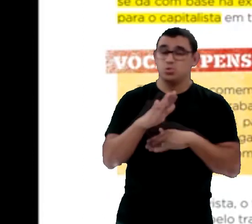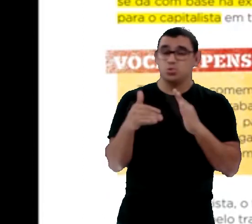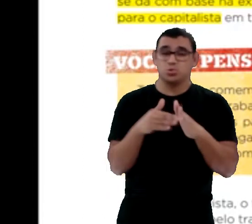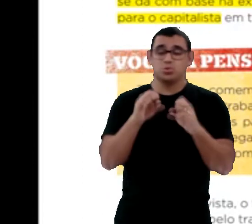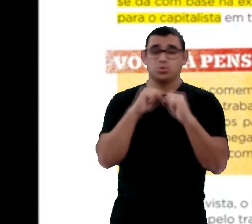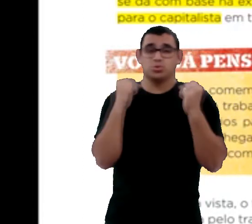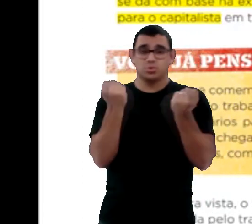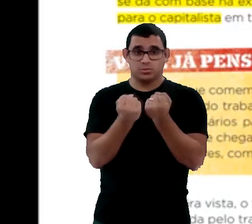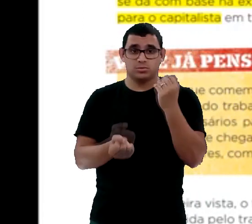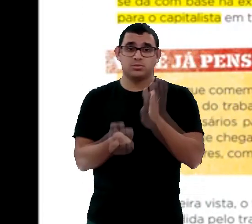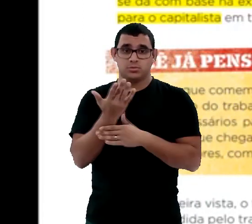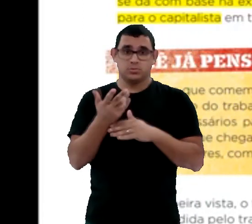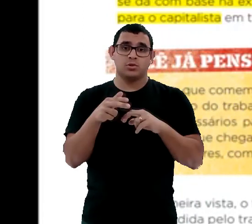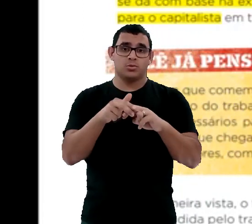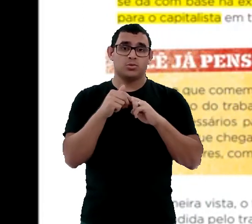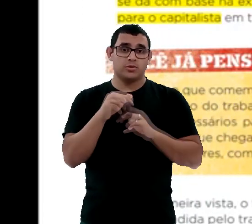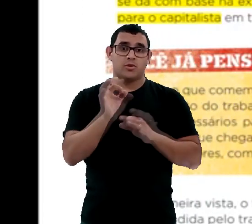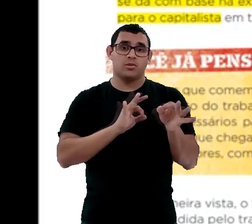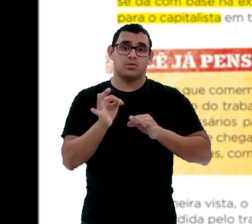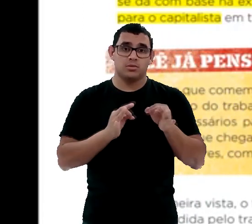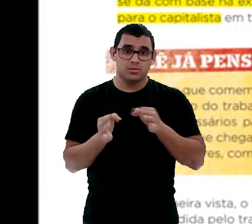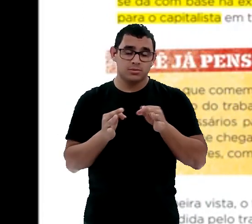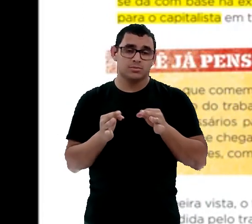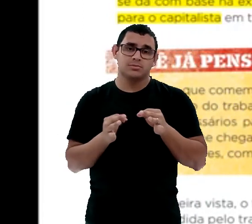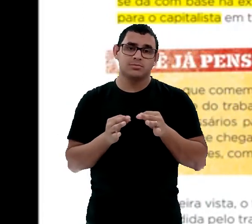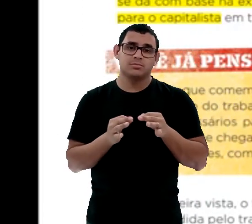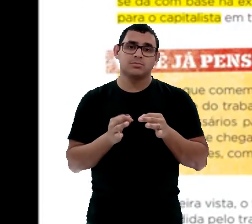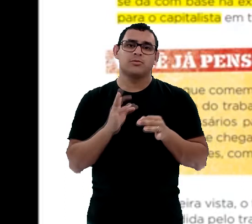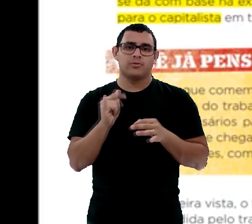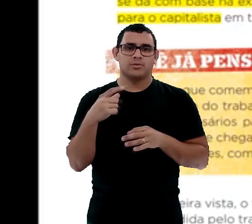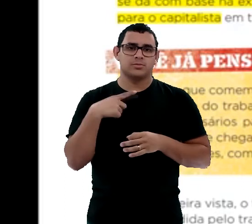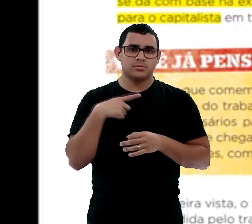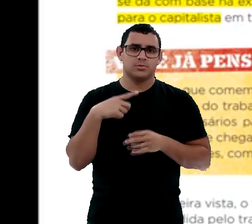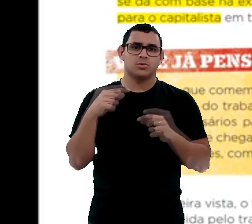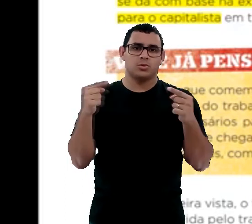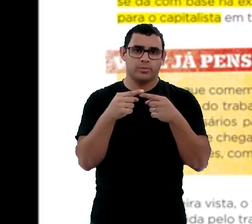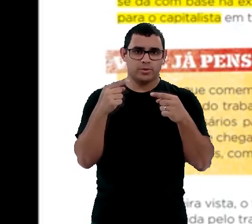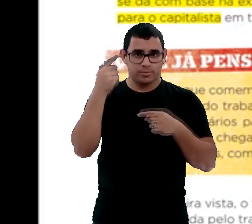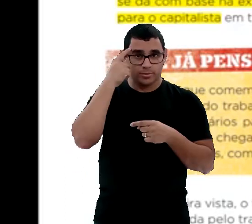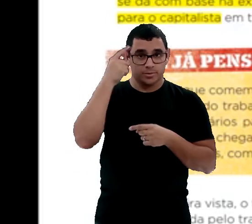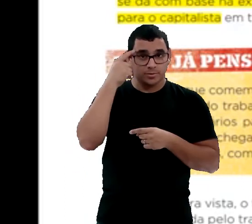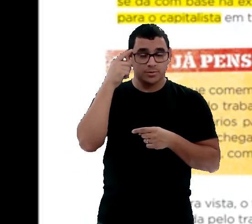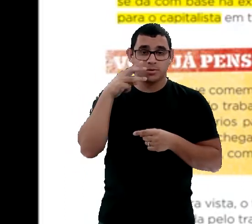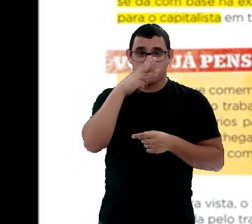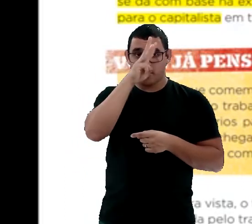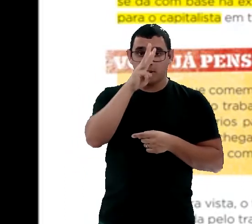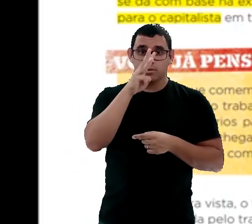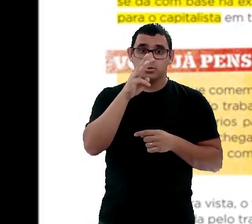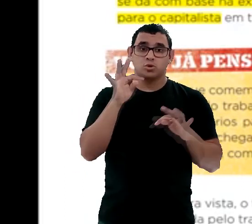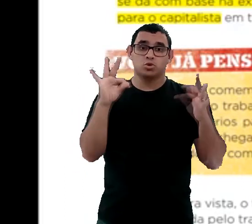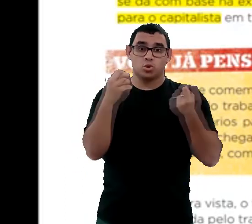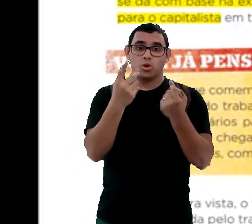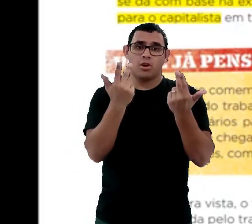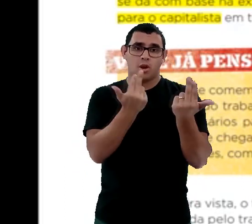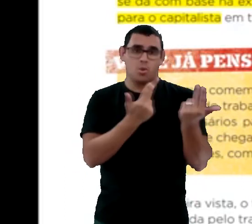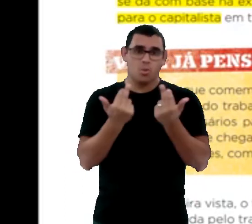e substitui essa classe burguesia pelo Estado. O trabalhador vai continuar existindo. Só que agora